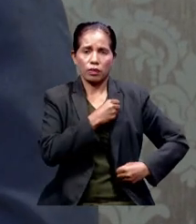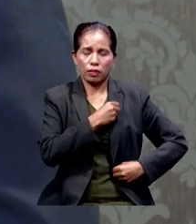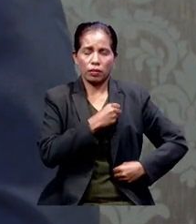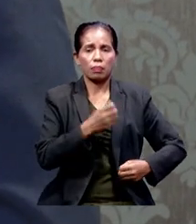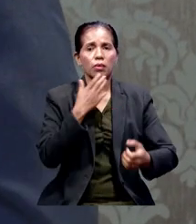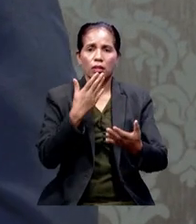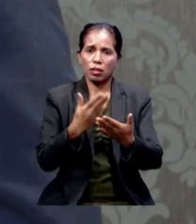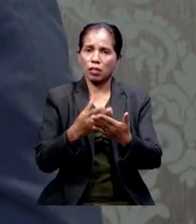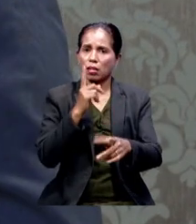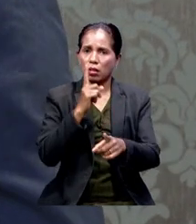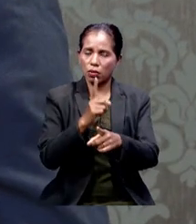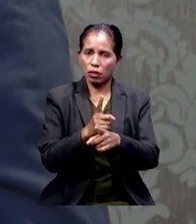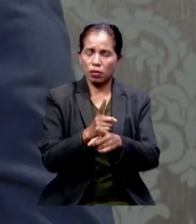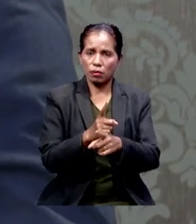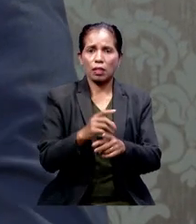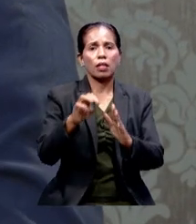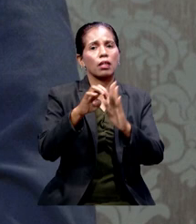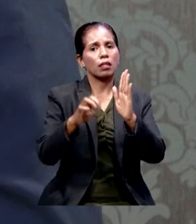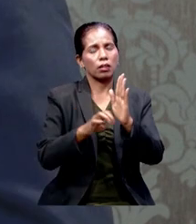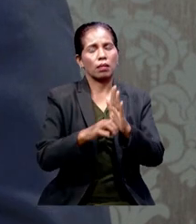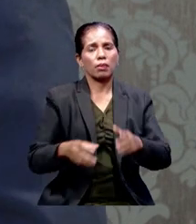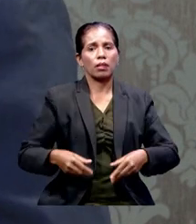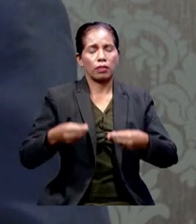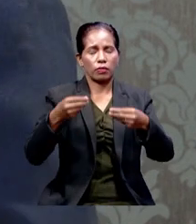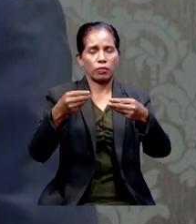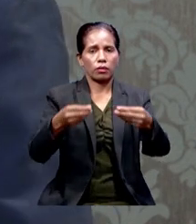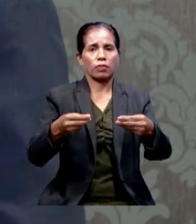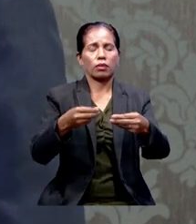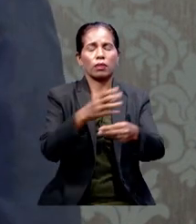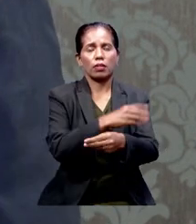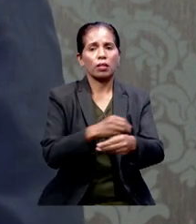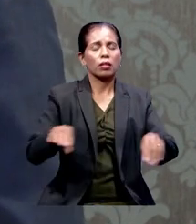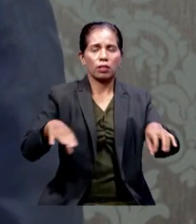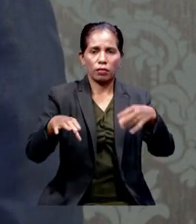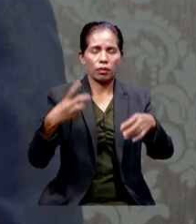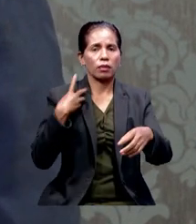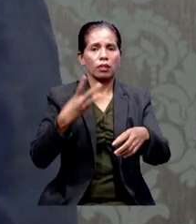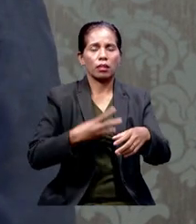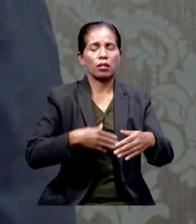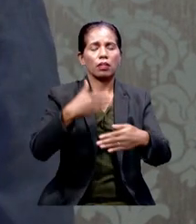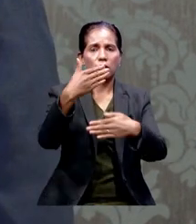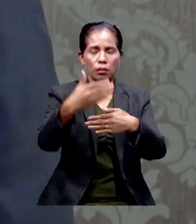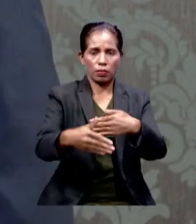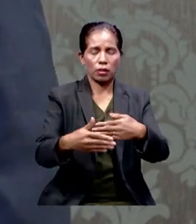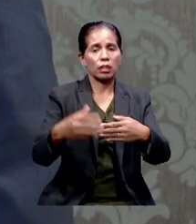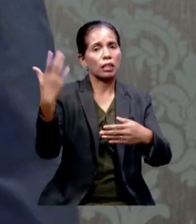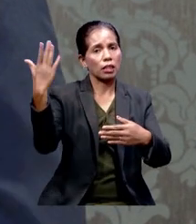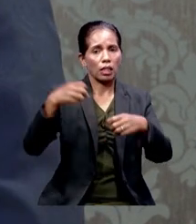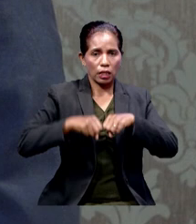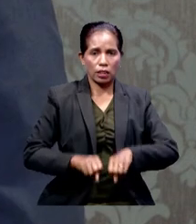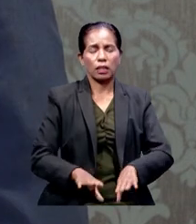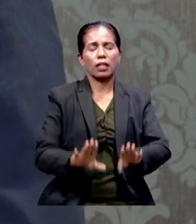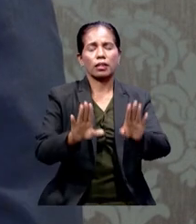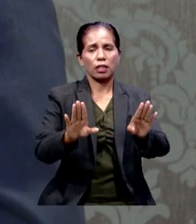dia que tebes para o Estado Bele exerce Nia autoridade e aí tenha espaço de interesse, e a TASI. E